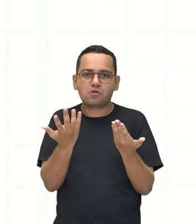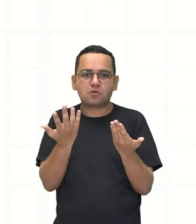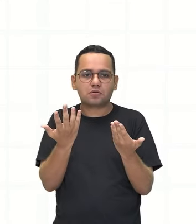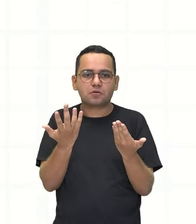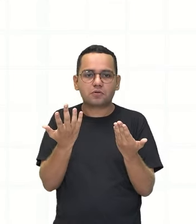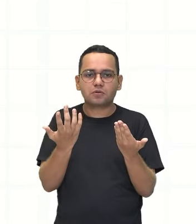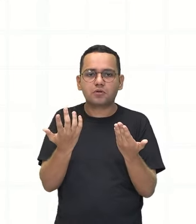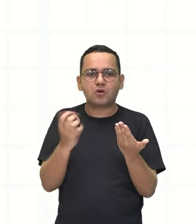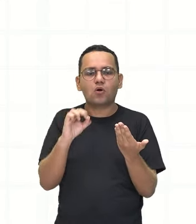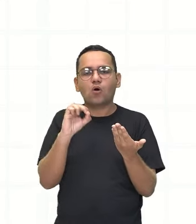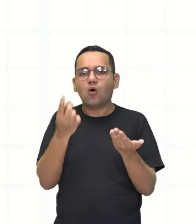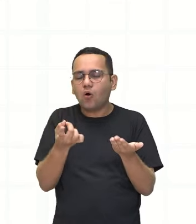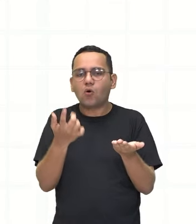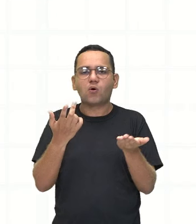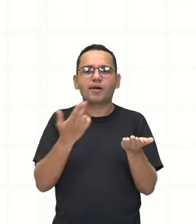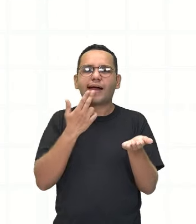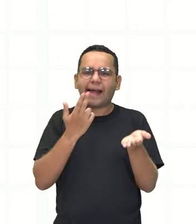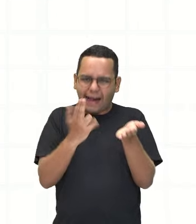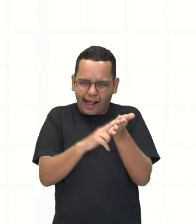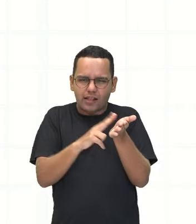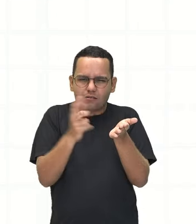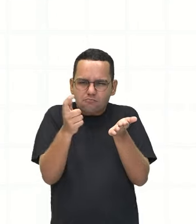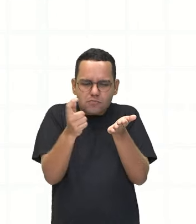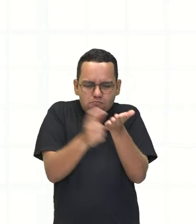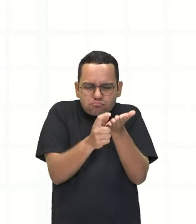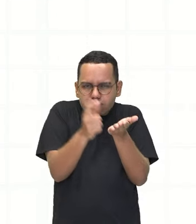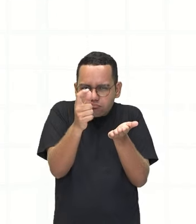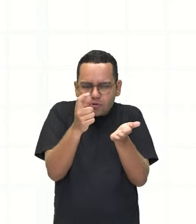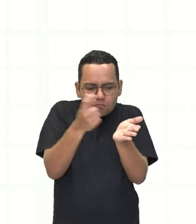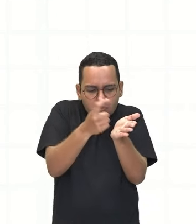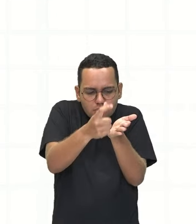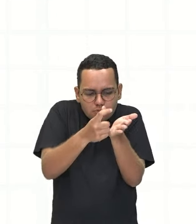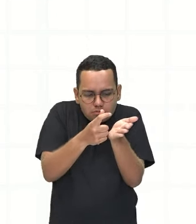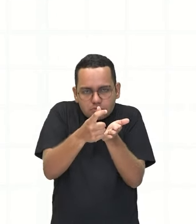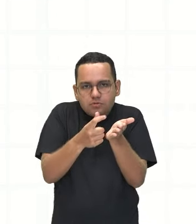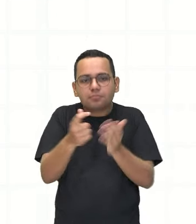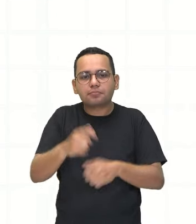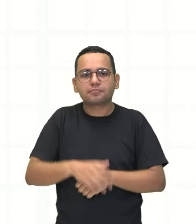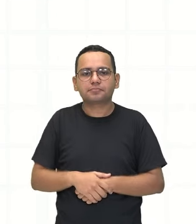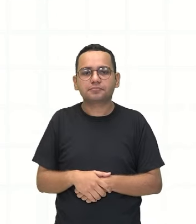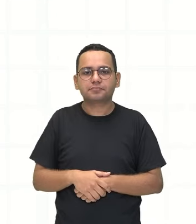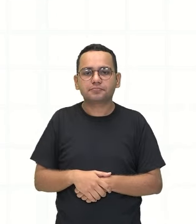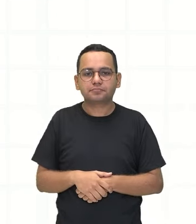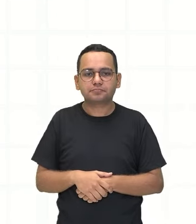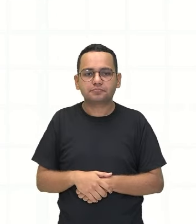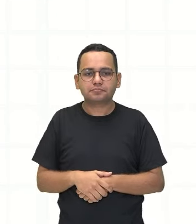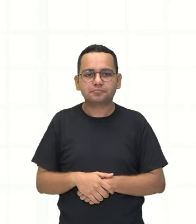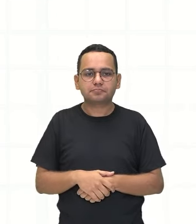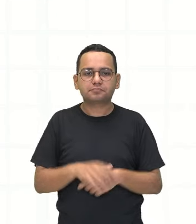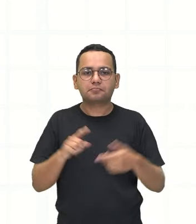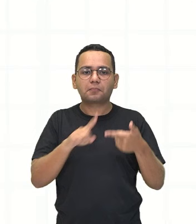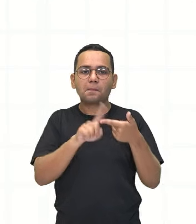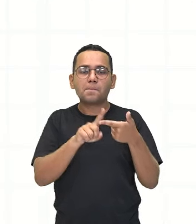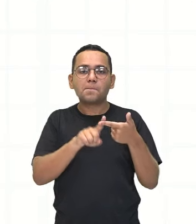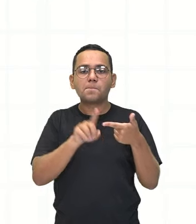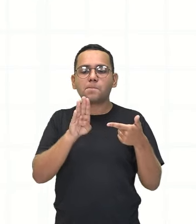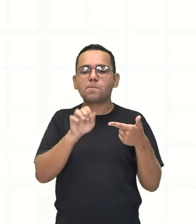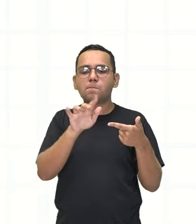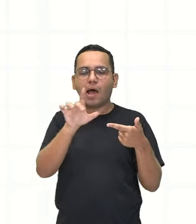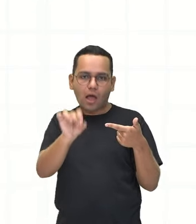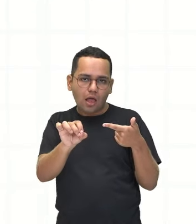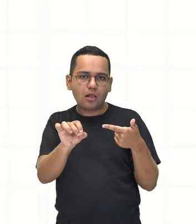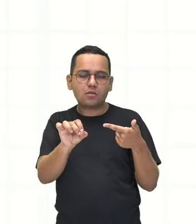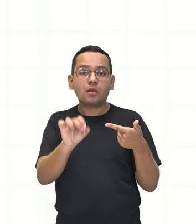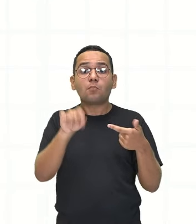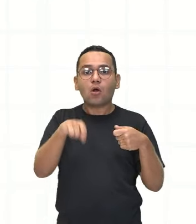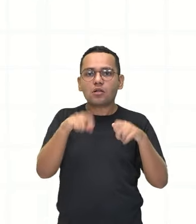selos de fotografias também, não é? O bando, nós vamos ter de aves ou de pássaros, né? Quando a gente vê, por